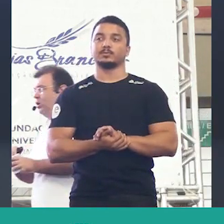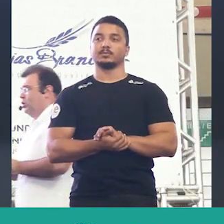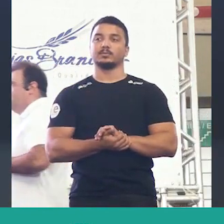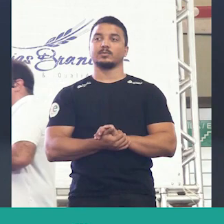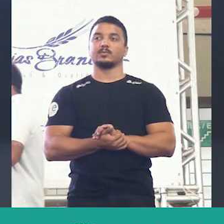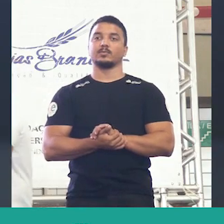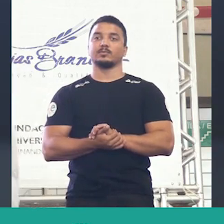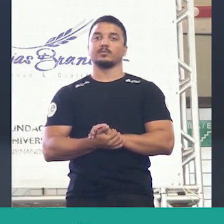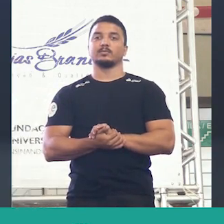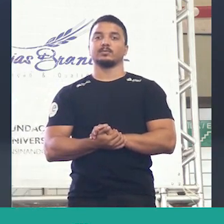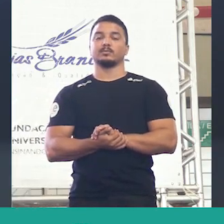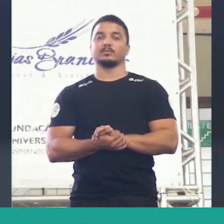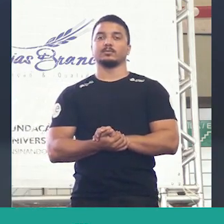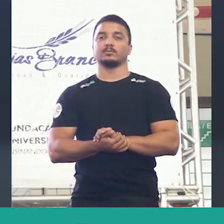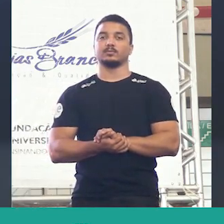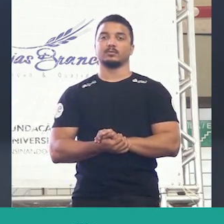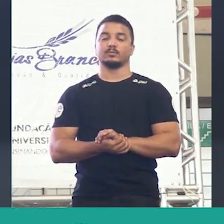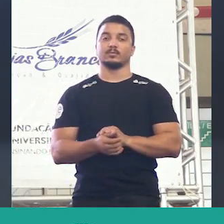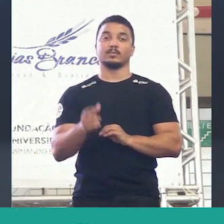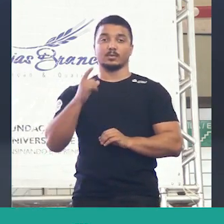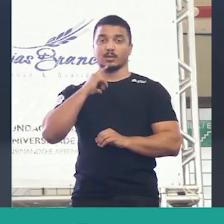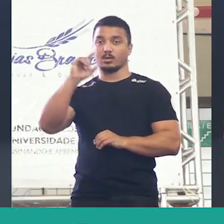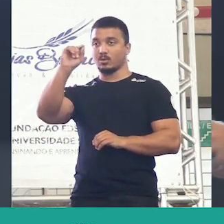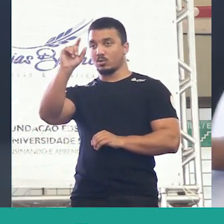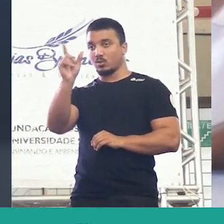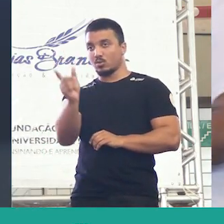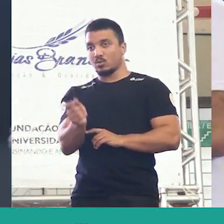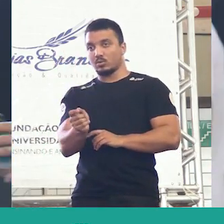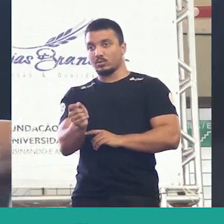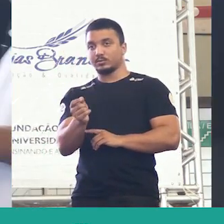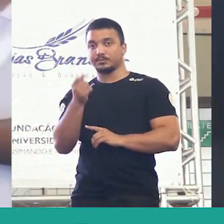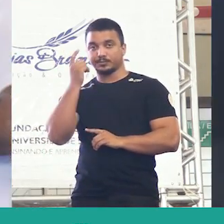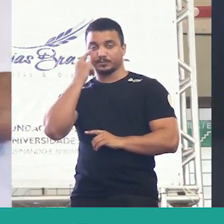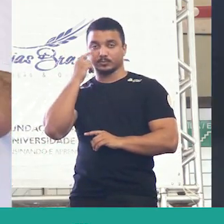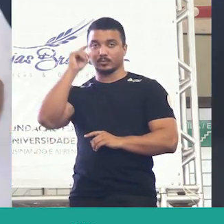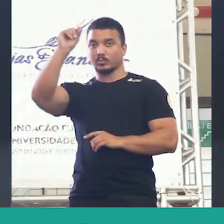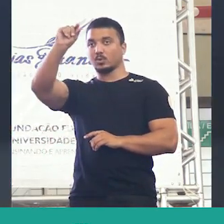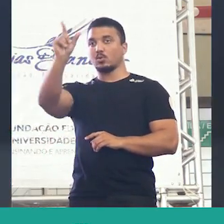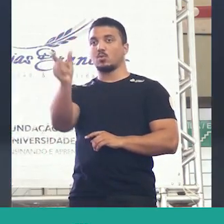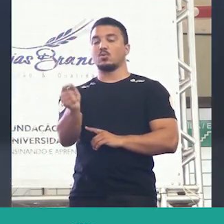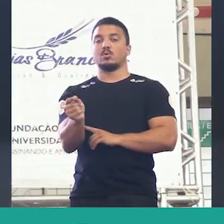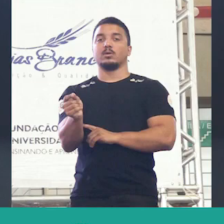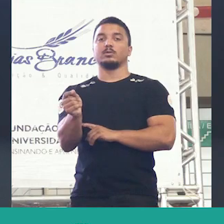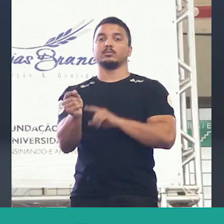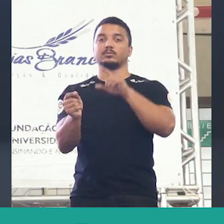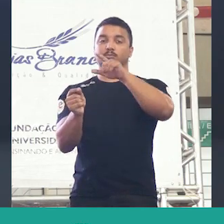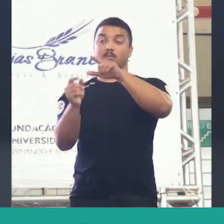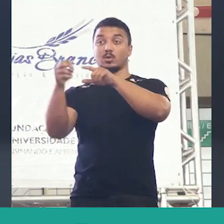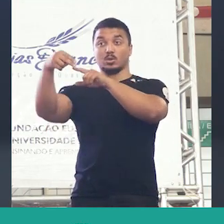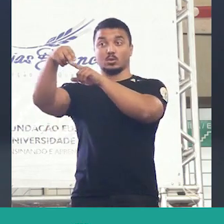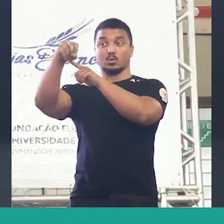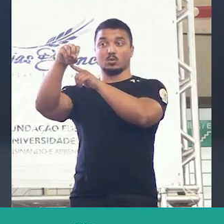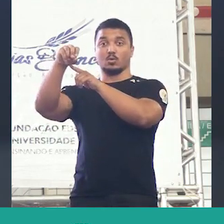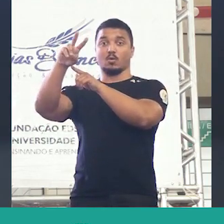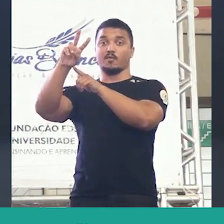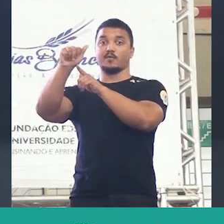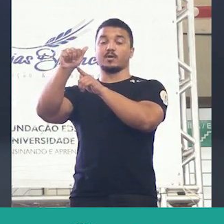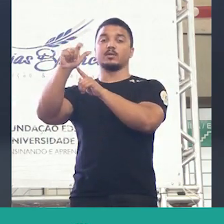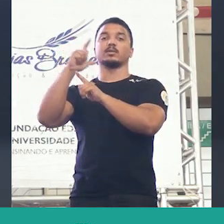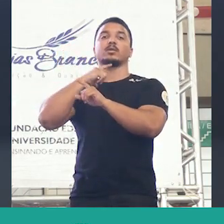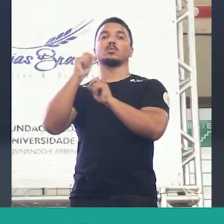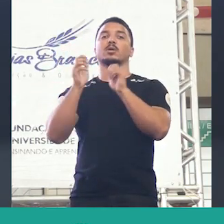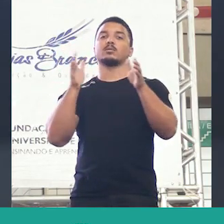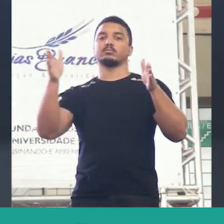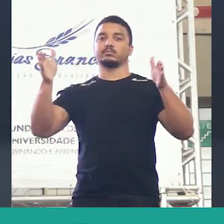Vamos lá. Só existe lua. Vamos lá, galera. Só existe lua nova. Aquela que